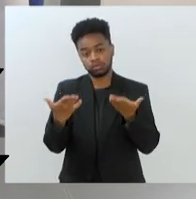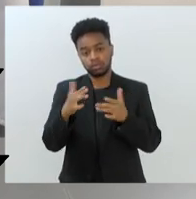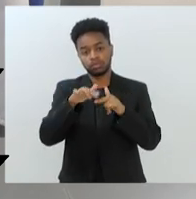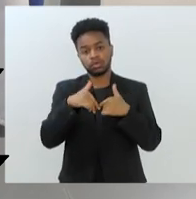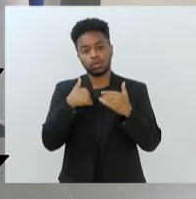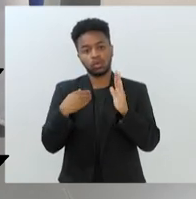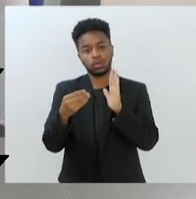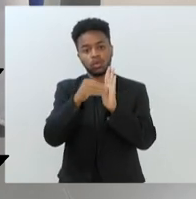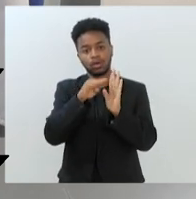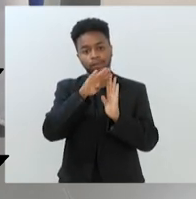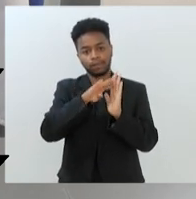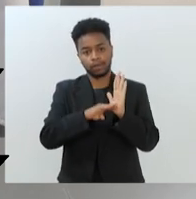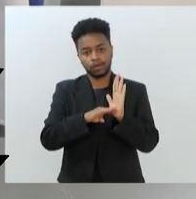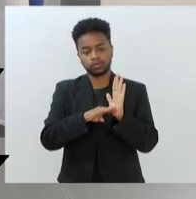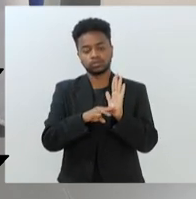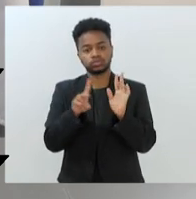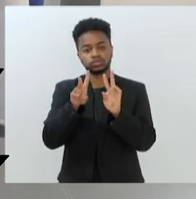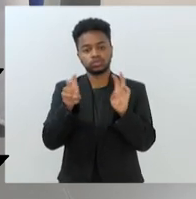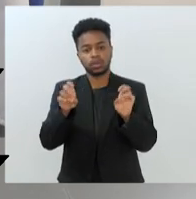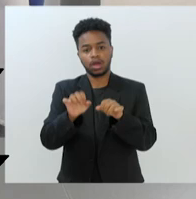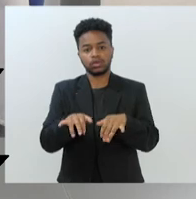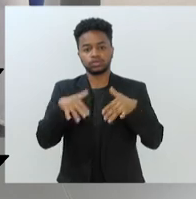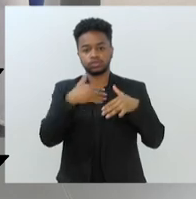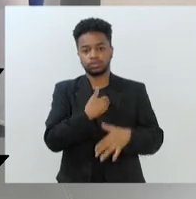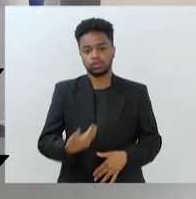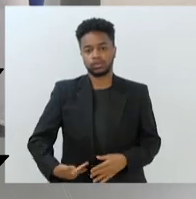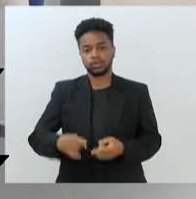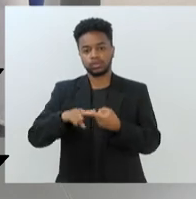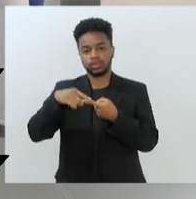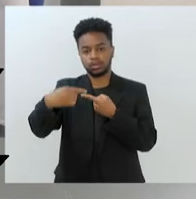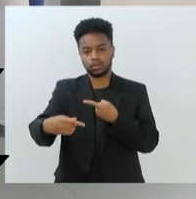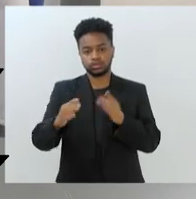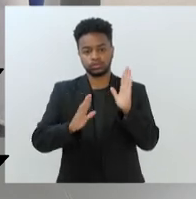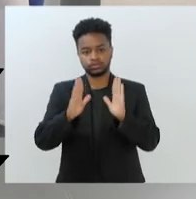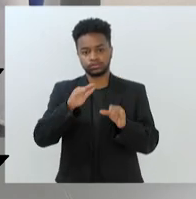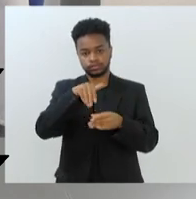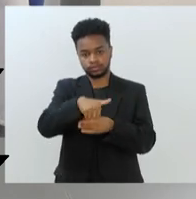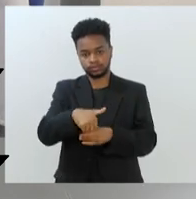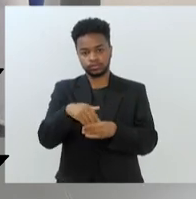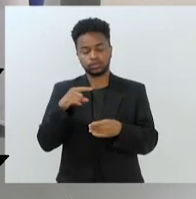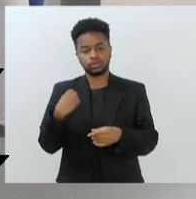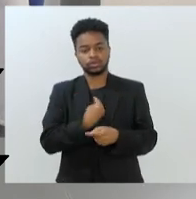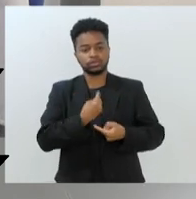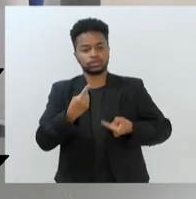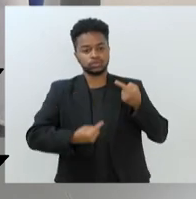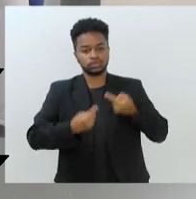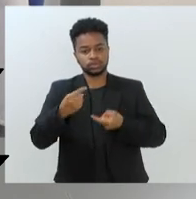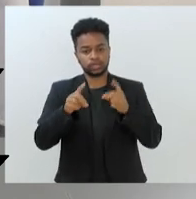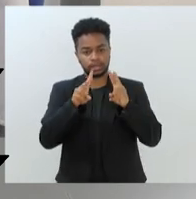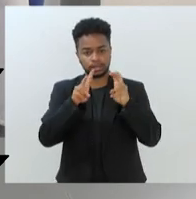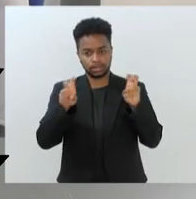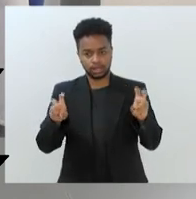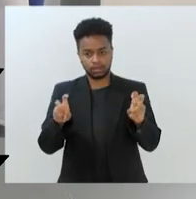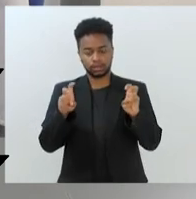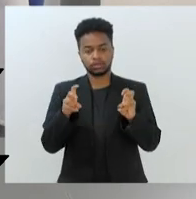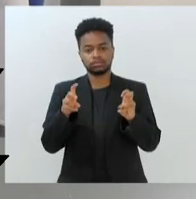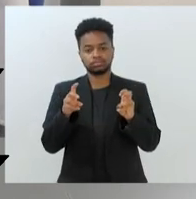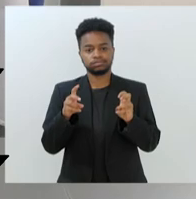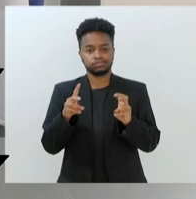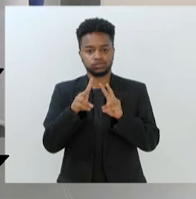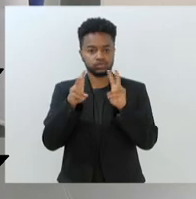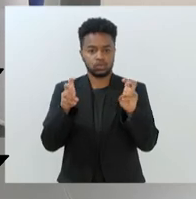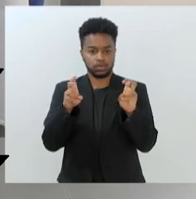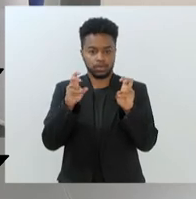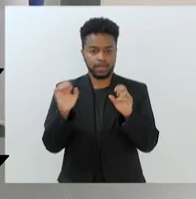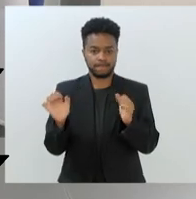pauta aí a deliberação sobre uma eventual audiência pública pós-eleição, para a gente discutir essa temática de simplificação de realização de grandes